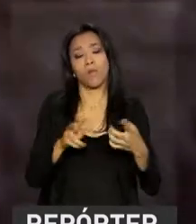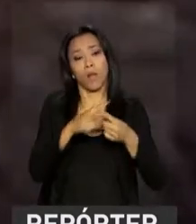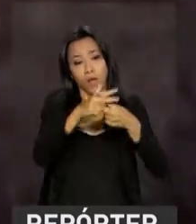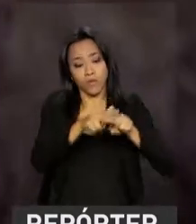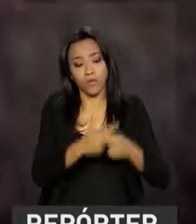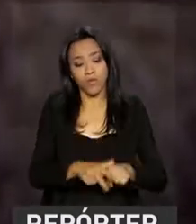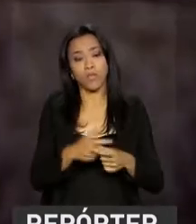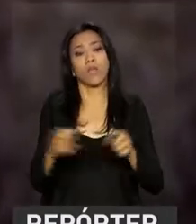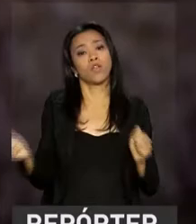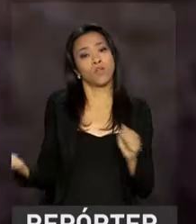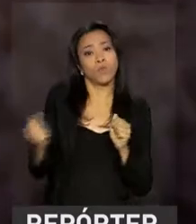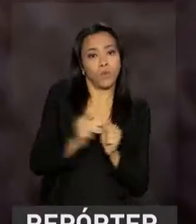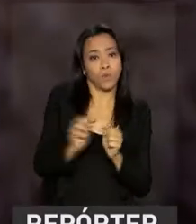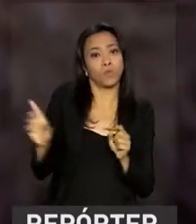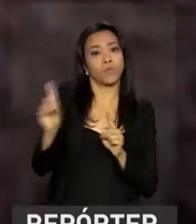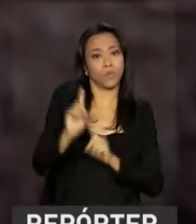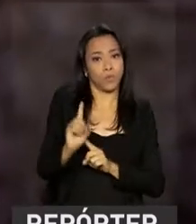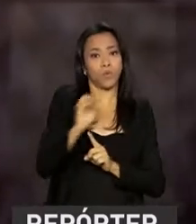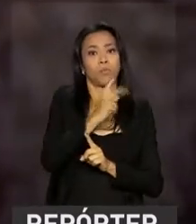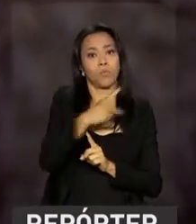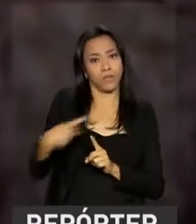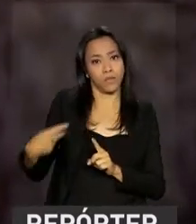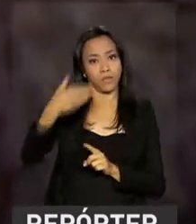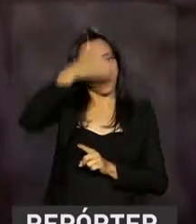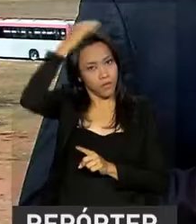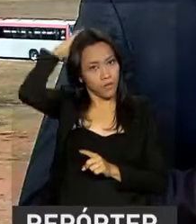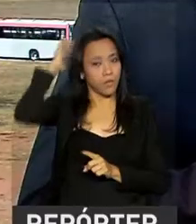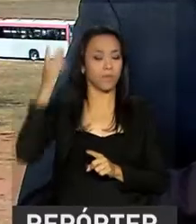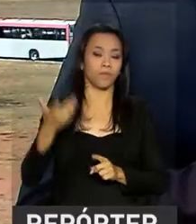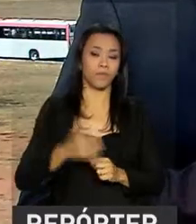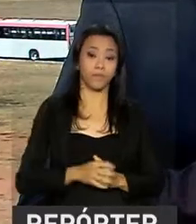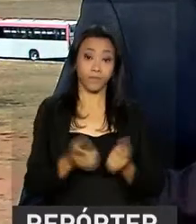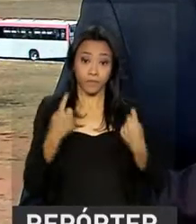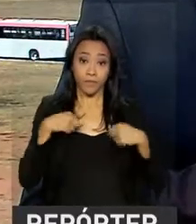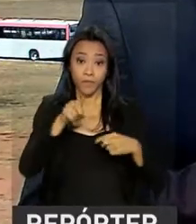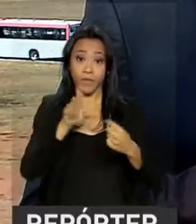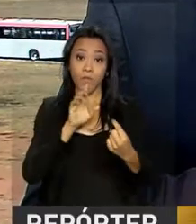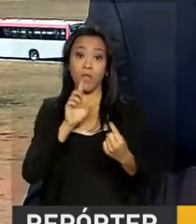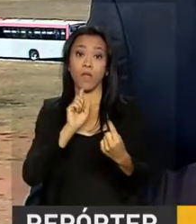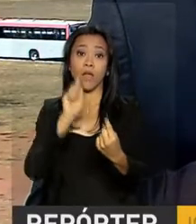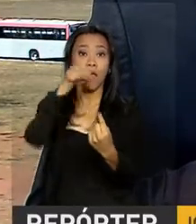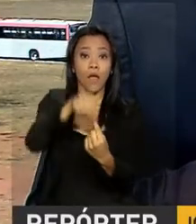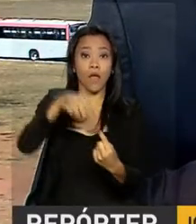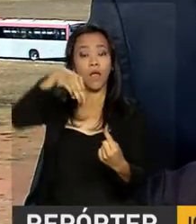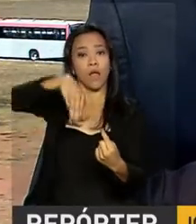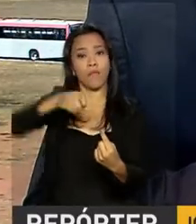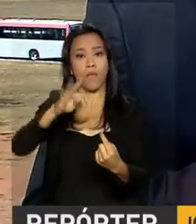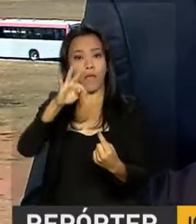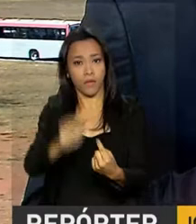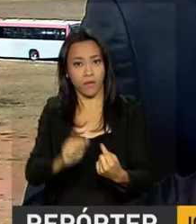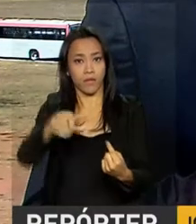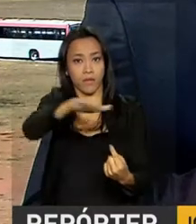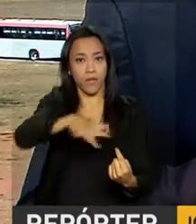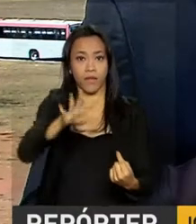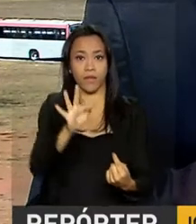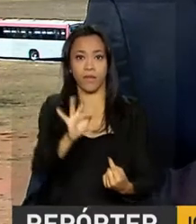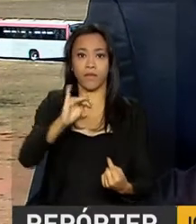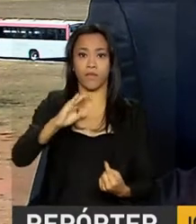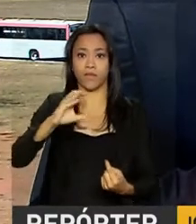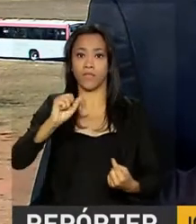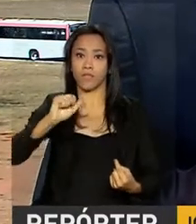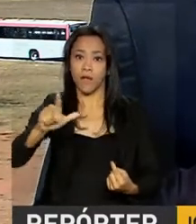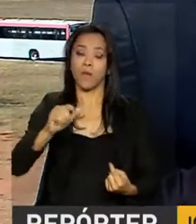presidente não tem folga não estamos ajustados às metas fiscais previstas pelo governo para 2017 e